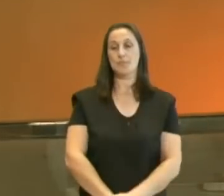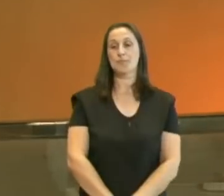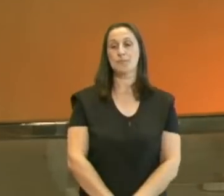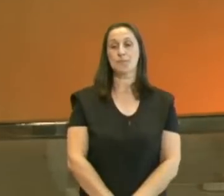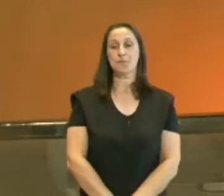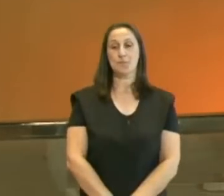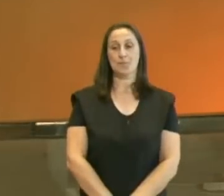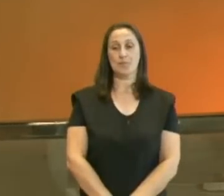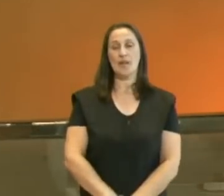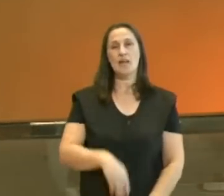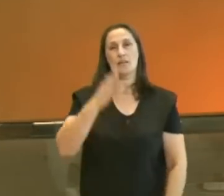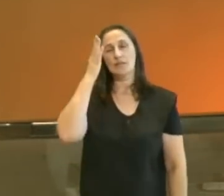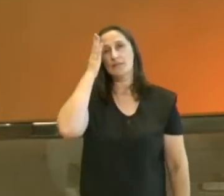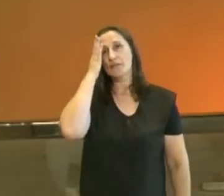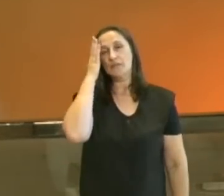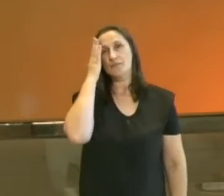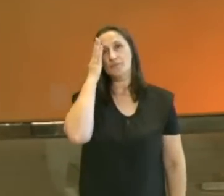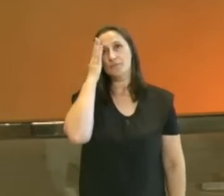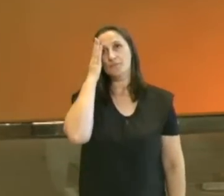E sabe,